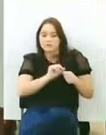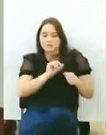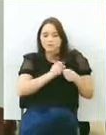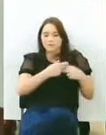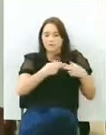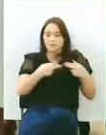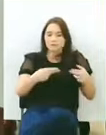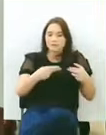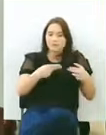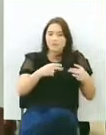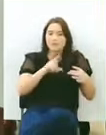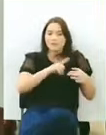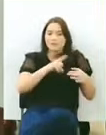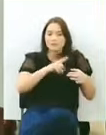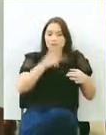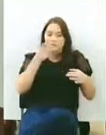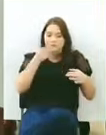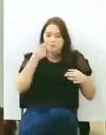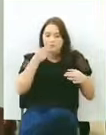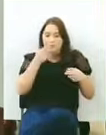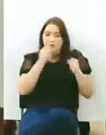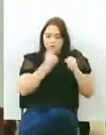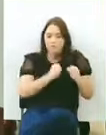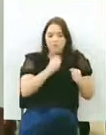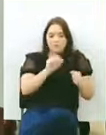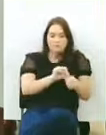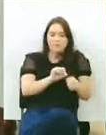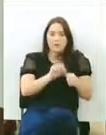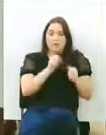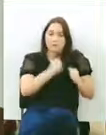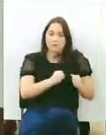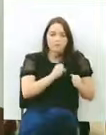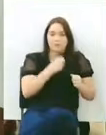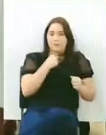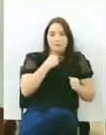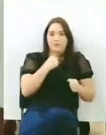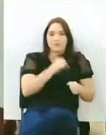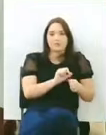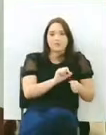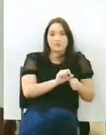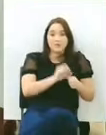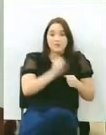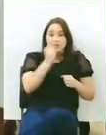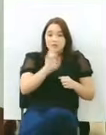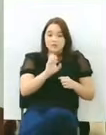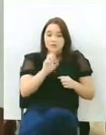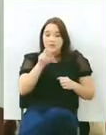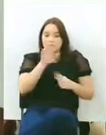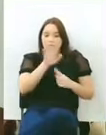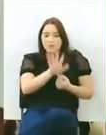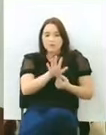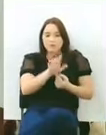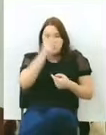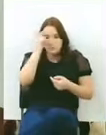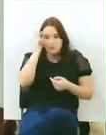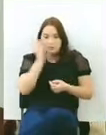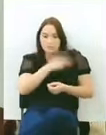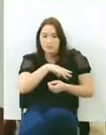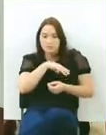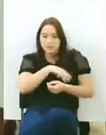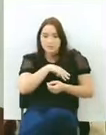exercer a primazia, ele queria dizer o que podia acontecer e o que não podia acontecer na igreja. Então, quando aparecia um